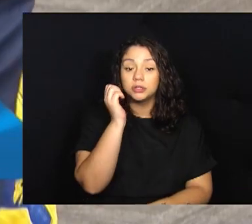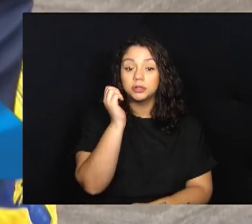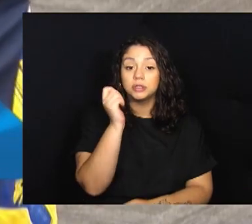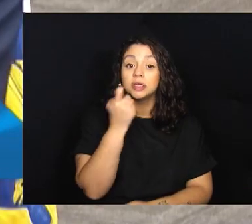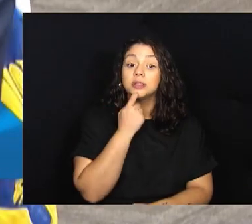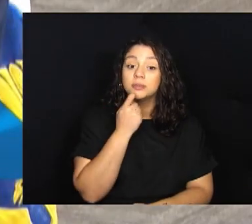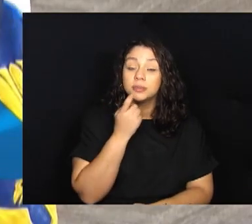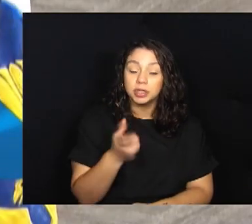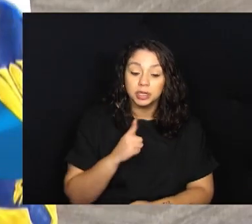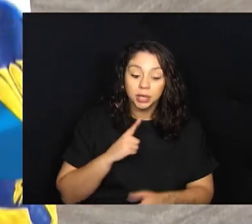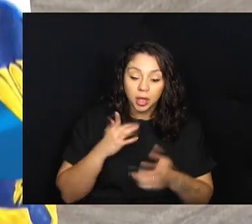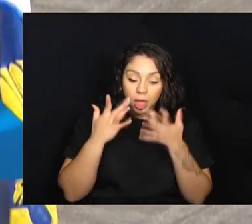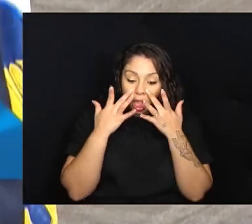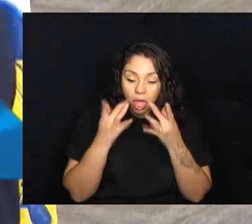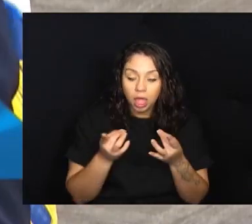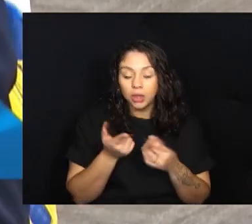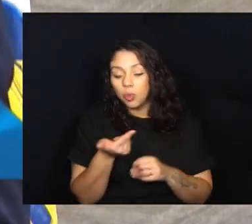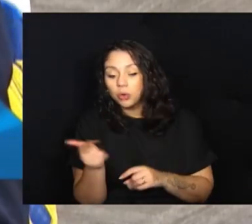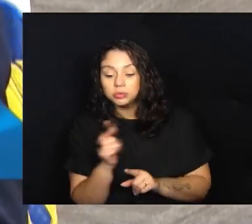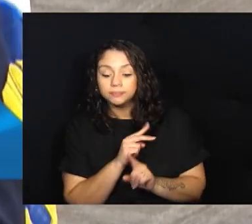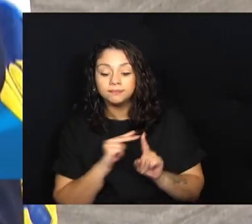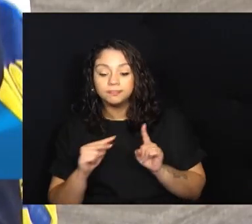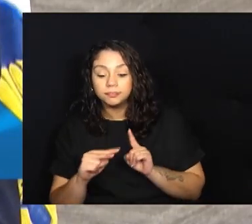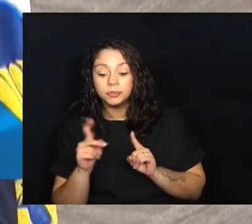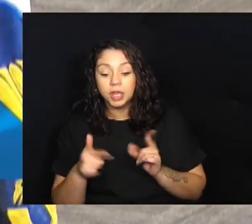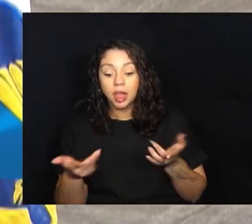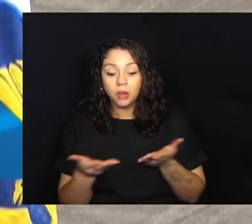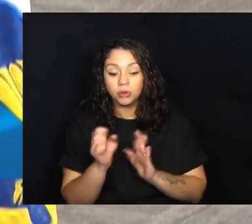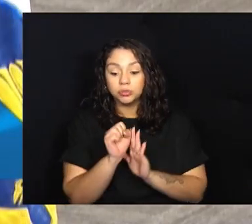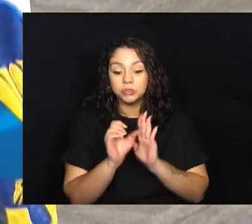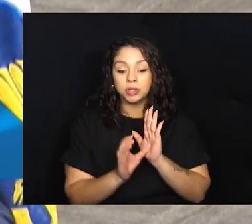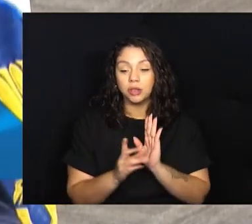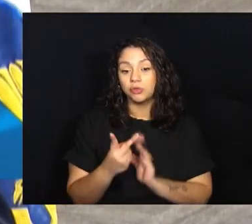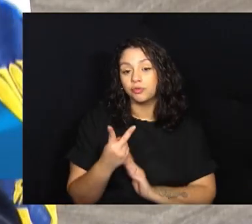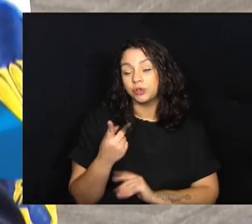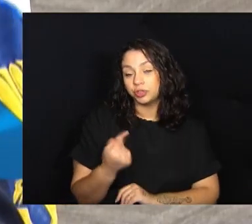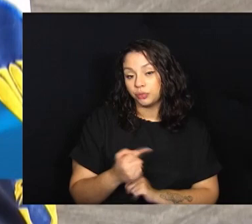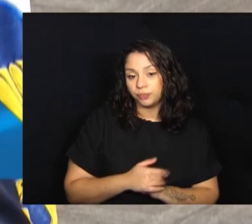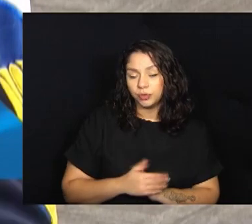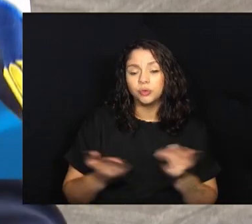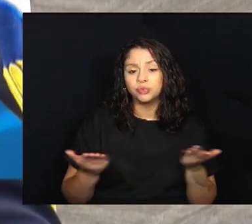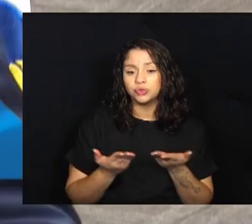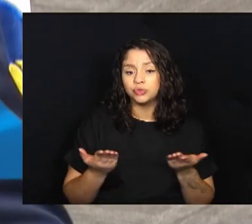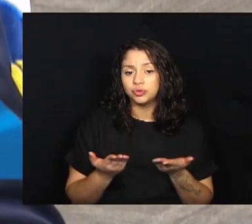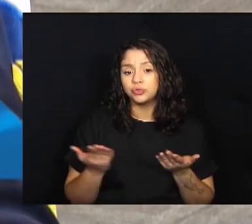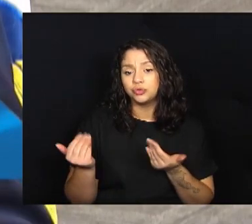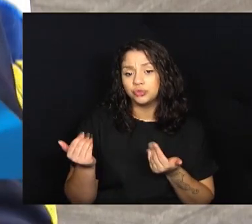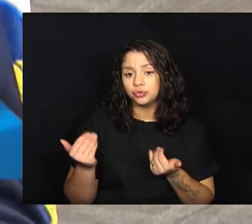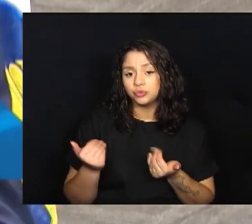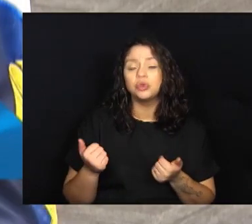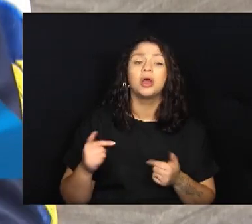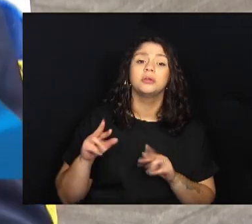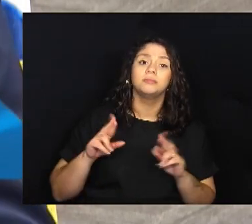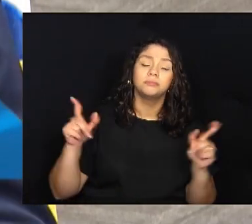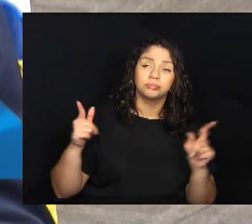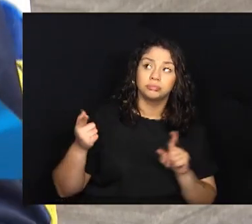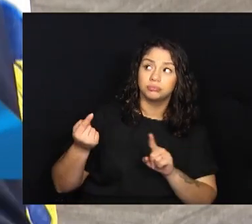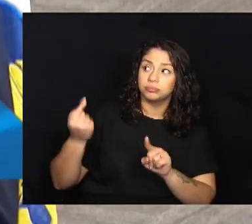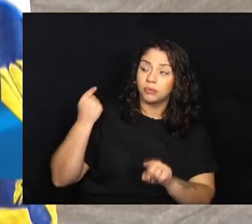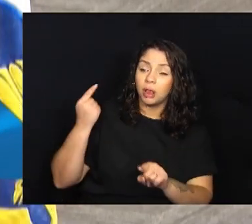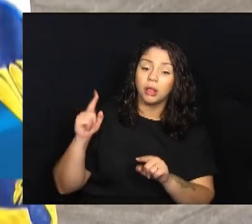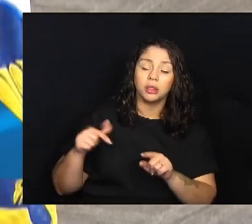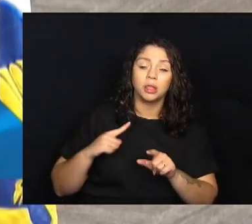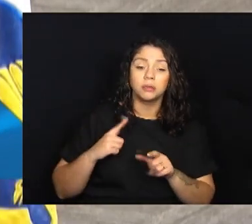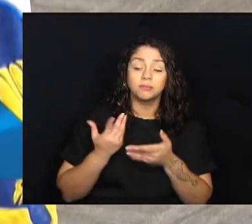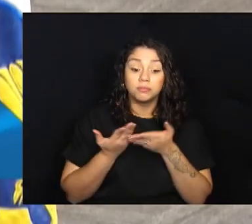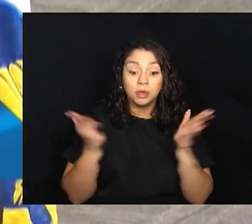seja olhada sobre um outro ângulo do século XXI. O jovem de hoje é muito diferente, ele é muito mais aberto,